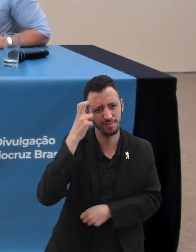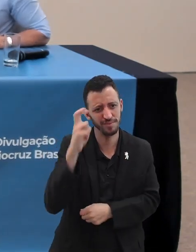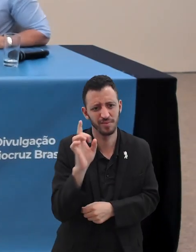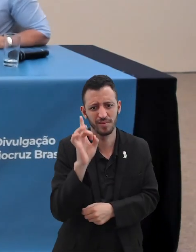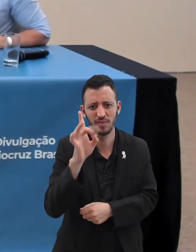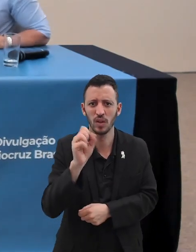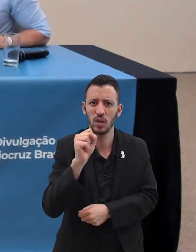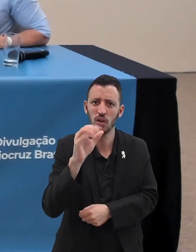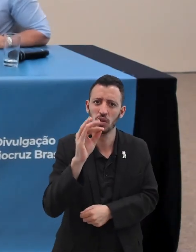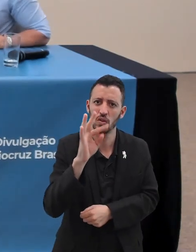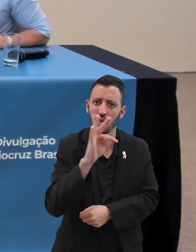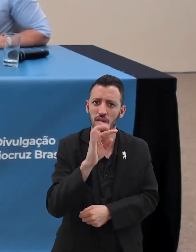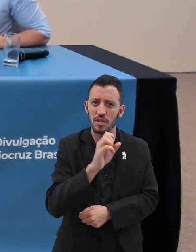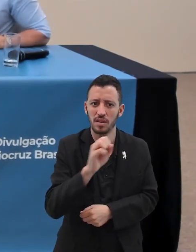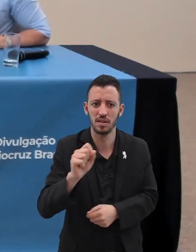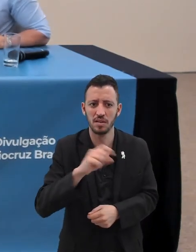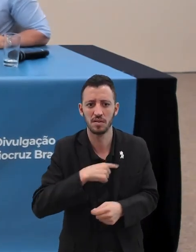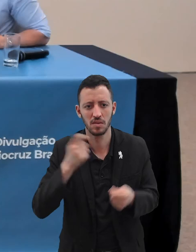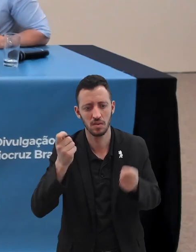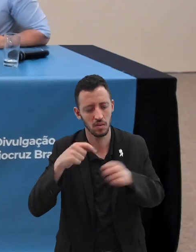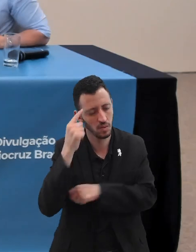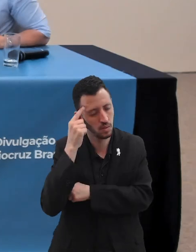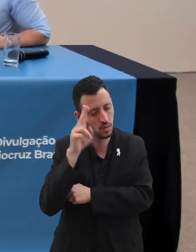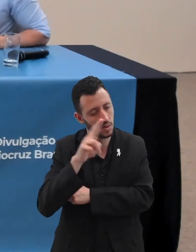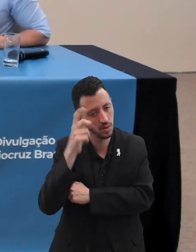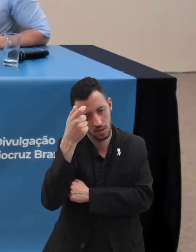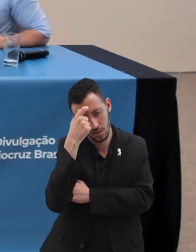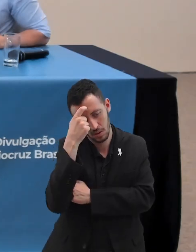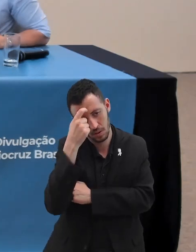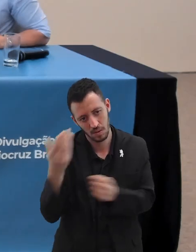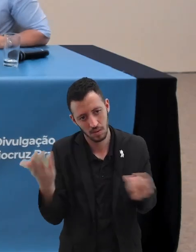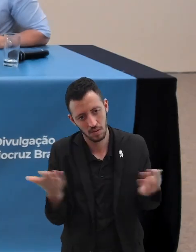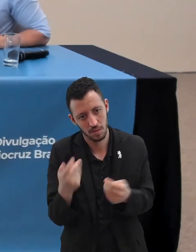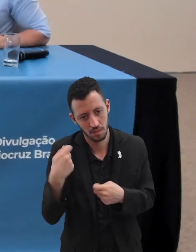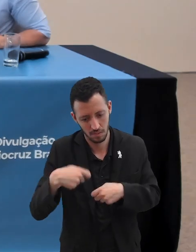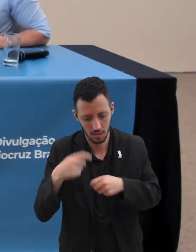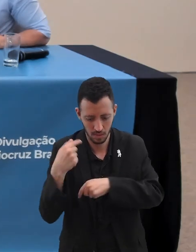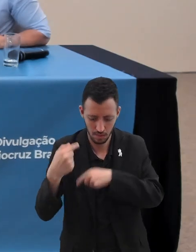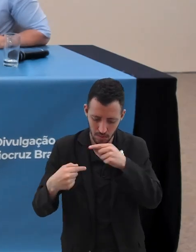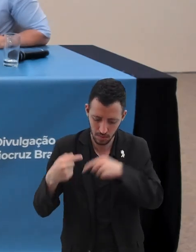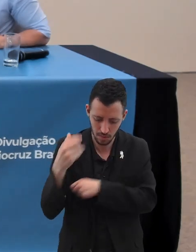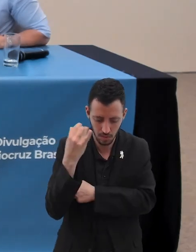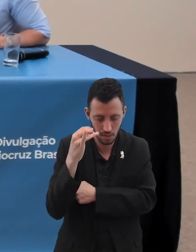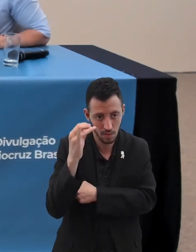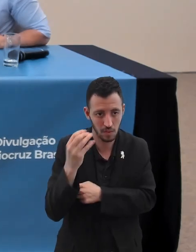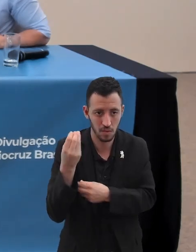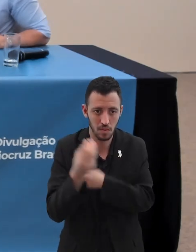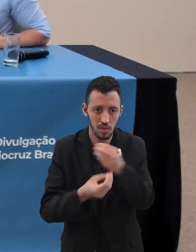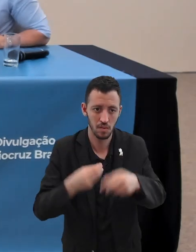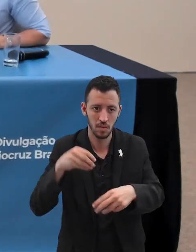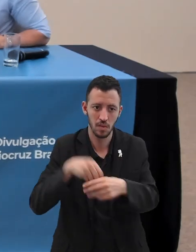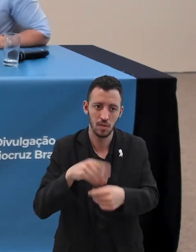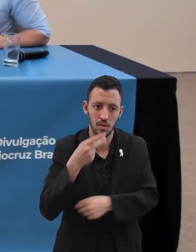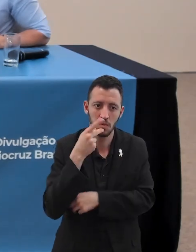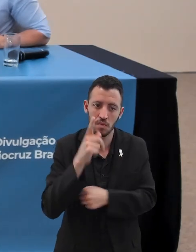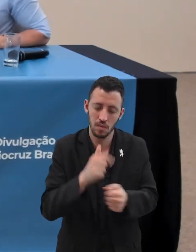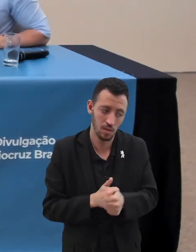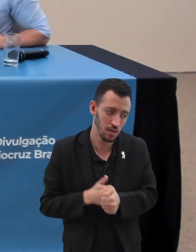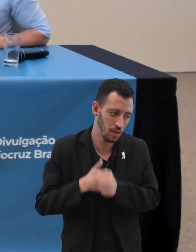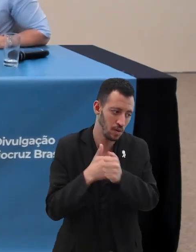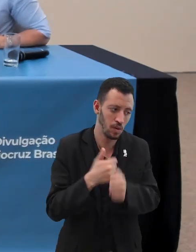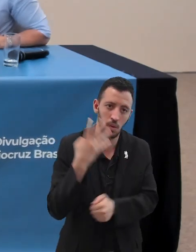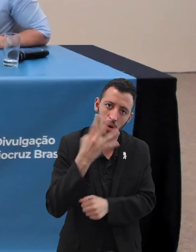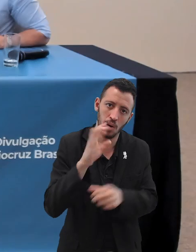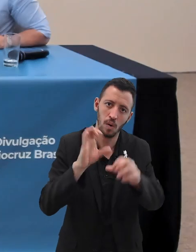desenvolver softwares, porque isso é a cabeça, isso é desenvolvimento. Então, nós temos que fazer as políticas científicas. As políticas científicas, eu já falei, acompanhei a